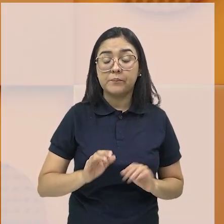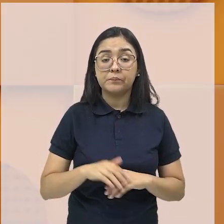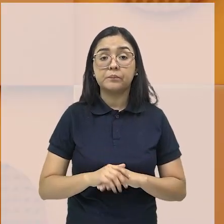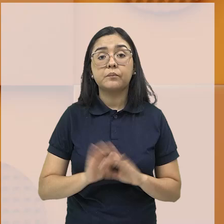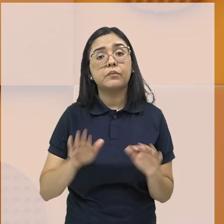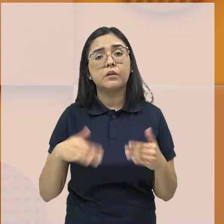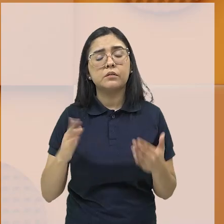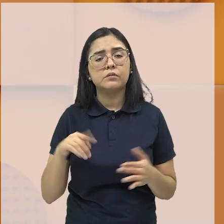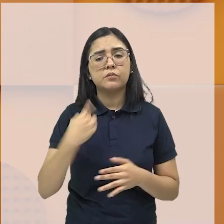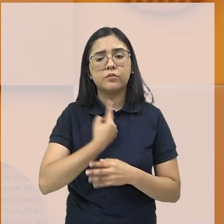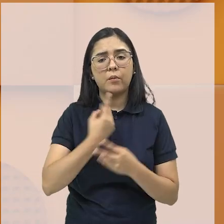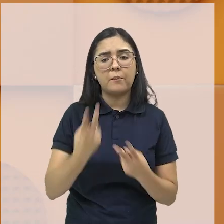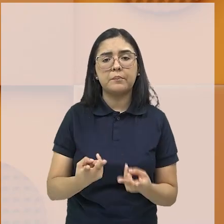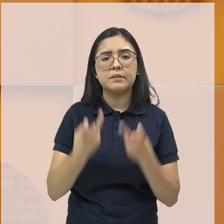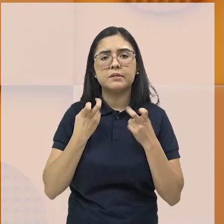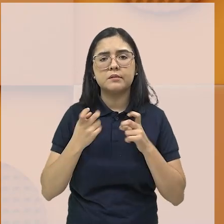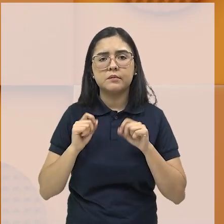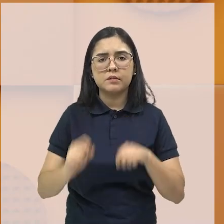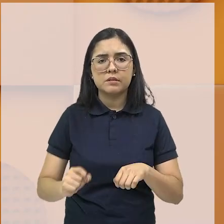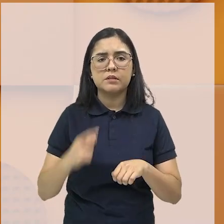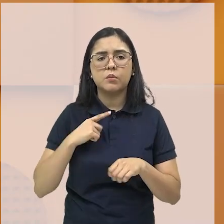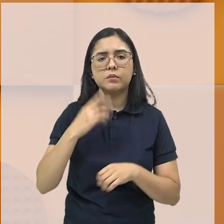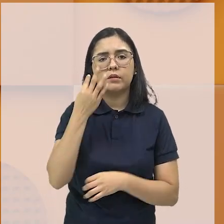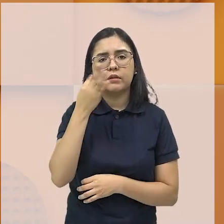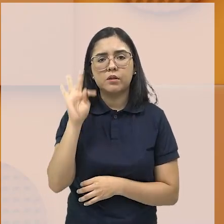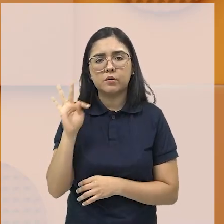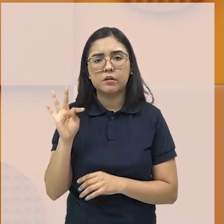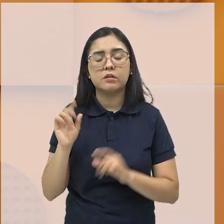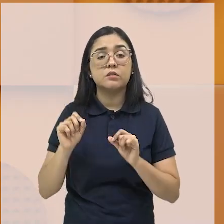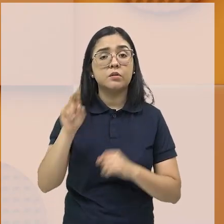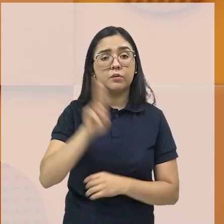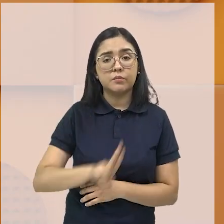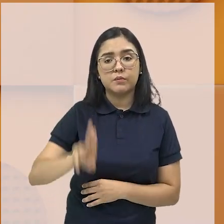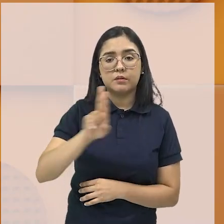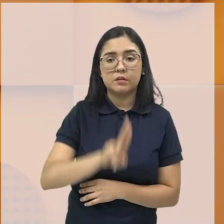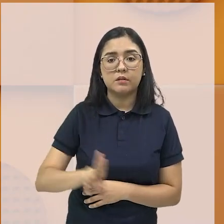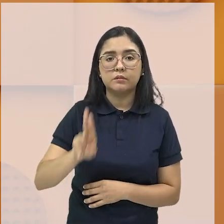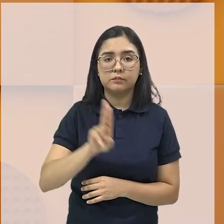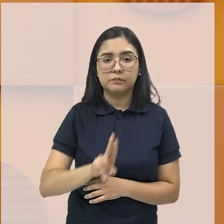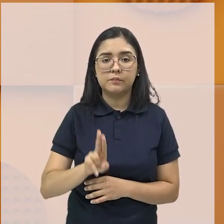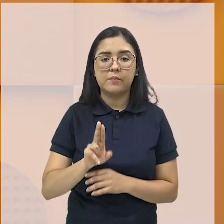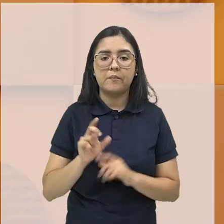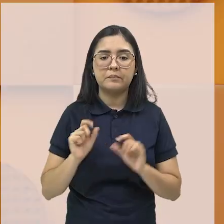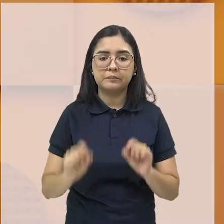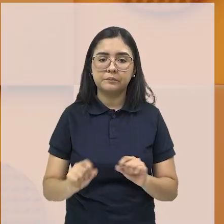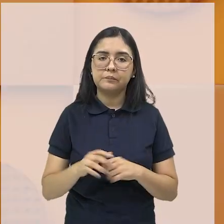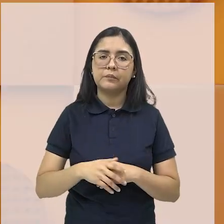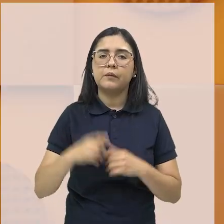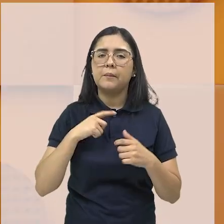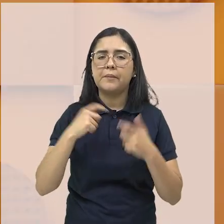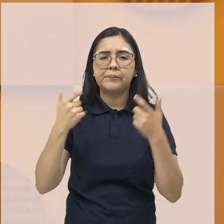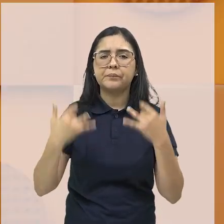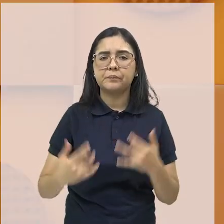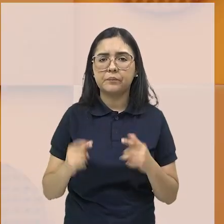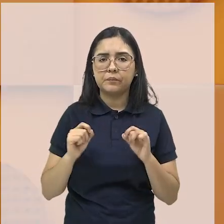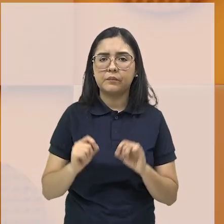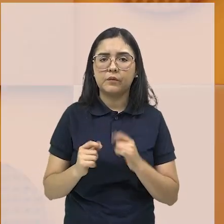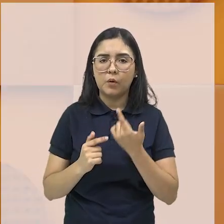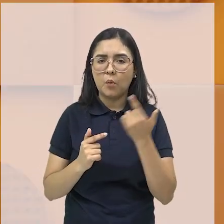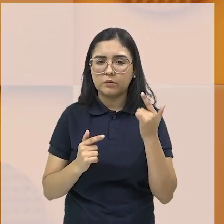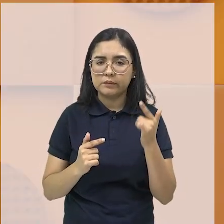E aí a gente percebe que são práticas, são teorias que elas vão ser utilizadas, né, como justificativa para